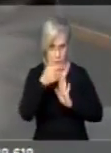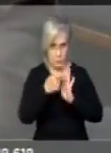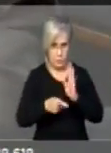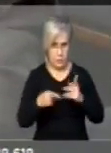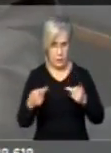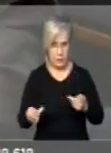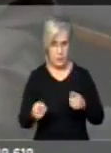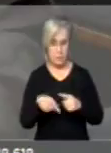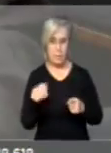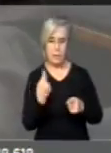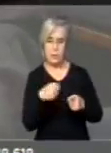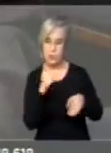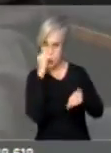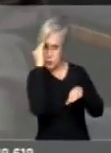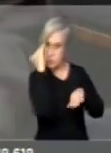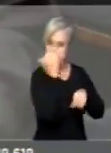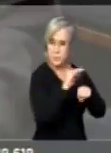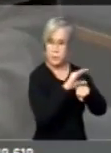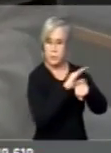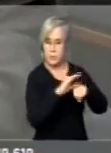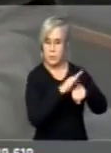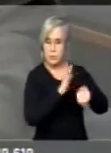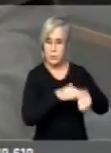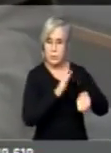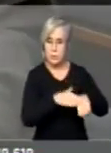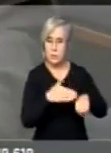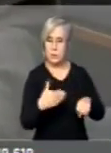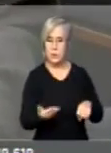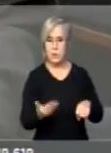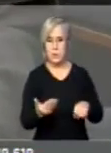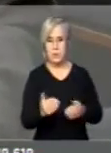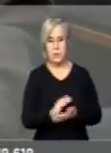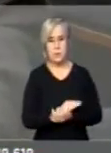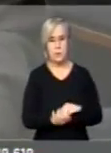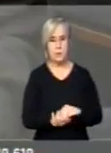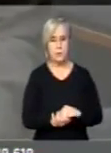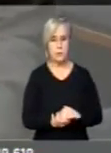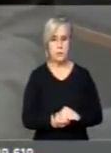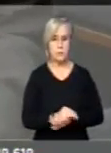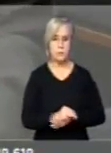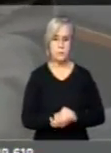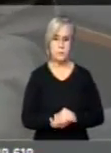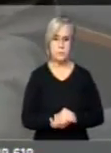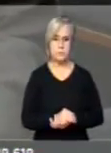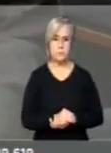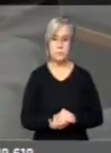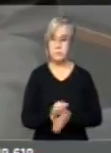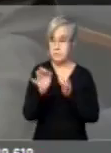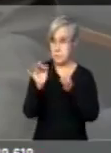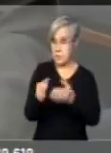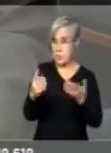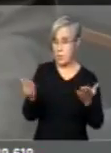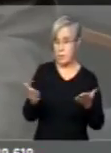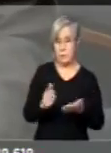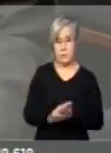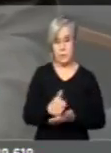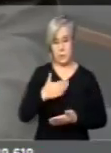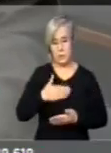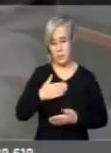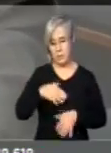mas o limite é a Constituição. Nada que afronta a Carta Magna vai ter meu voto a favor. Minha formação é